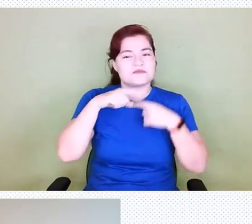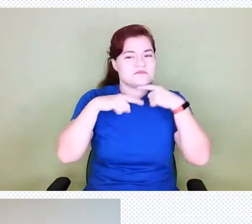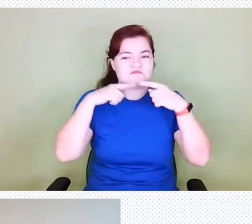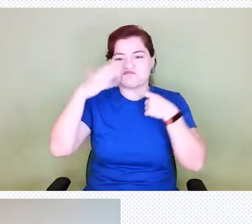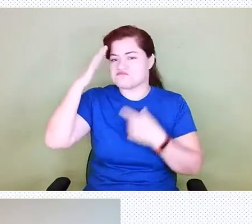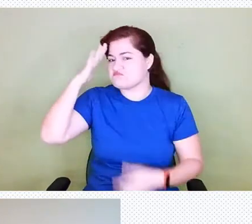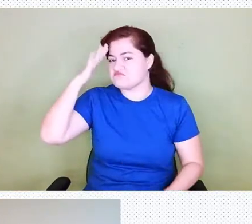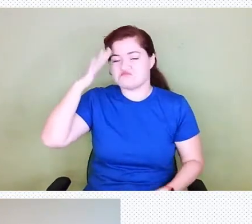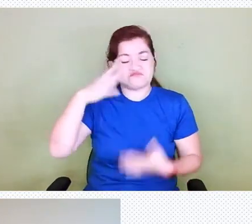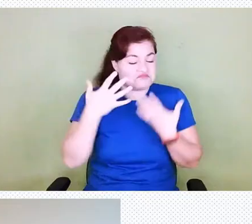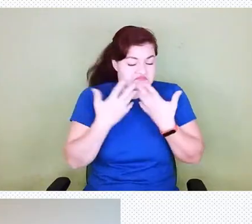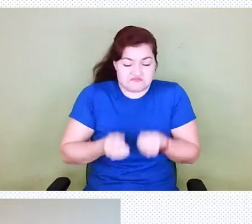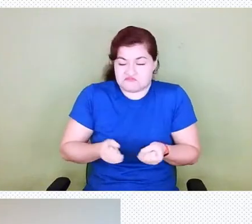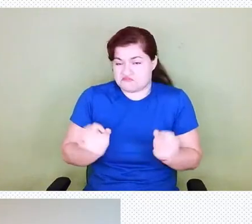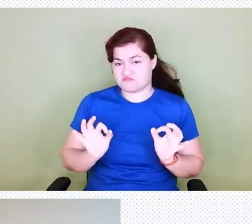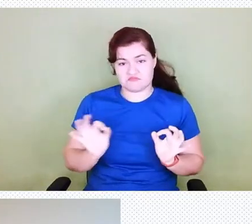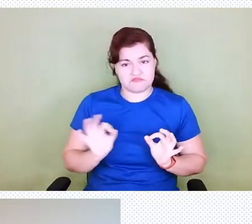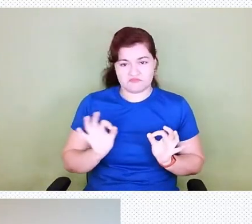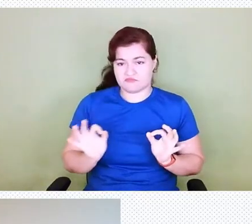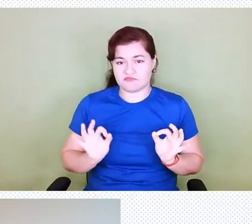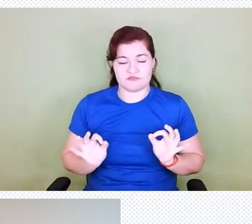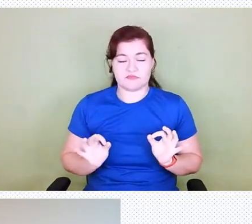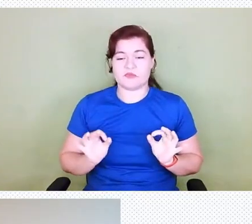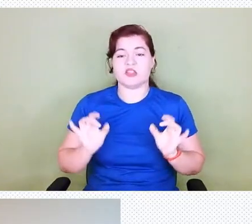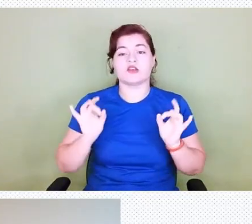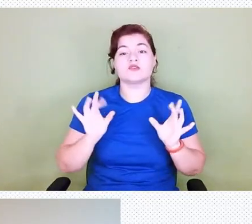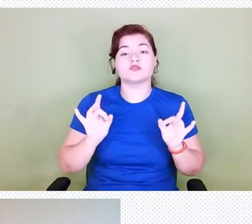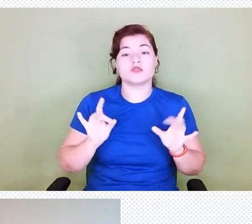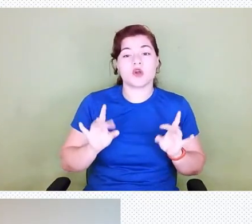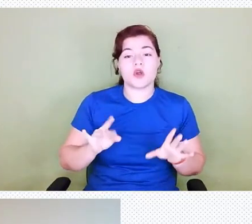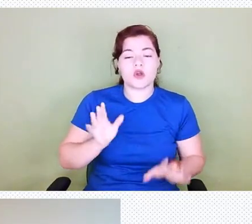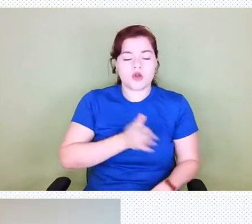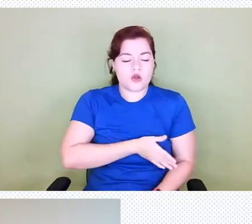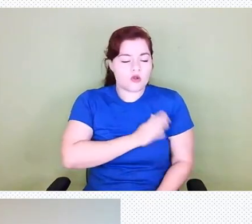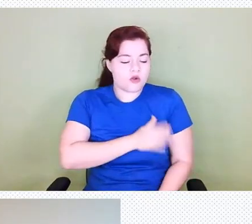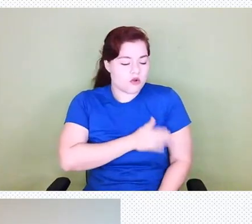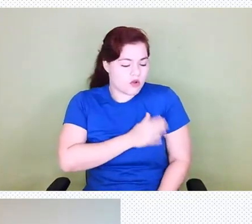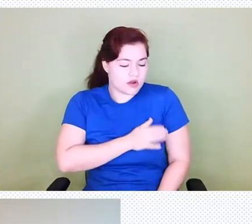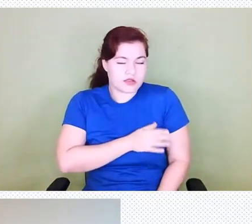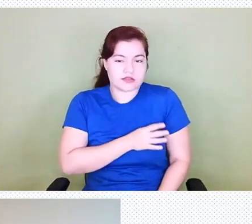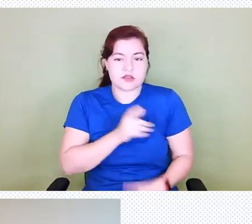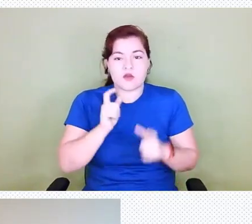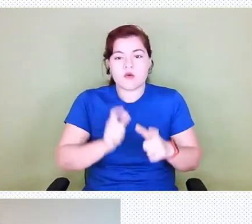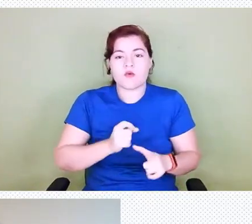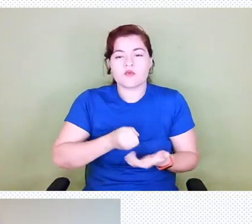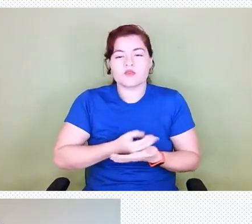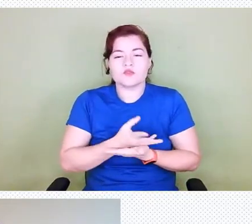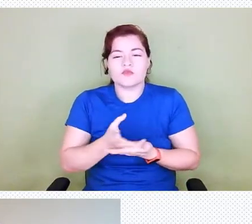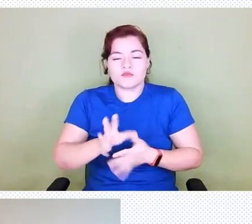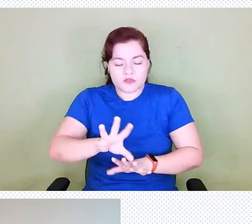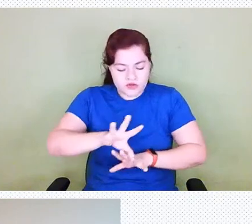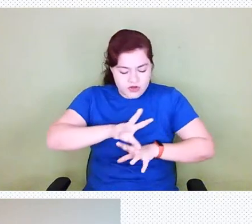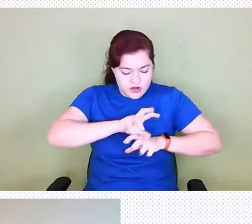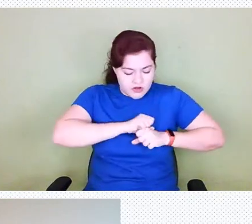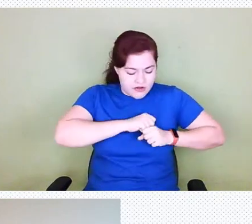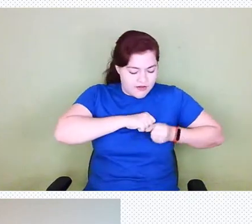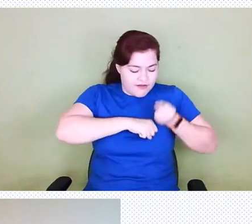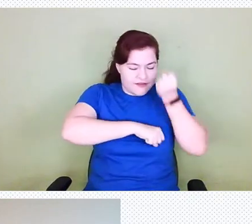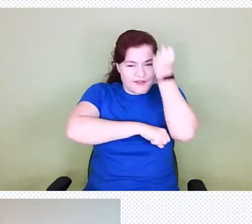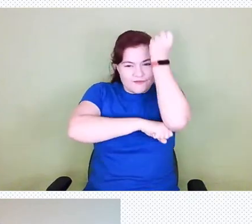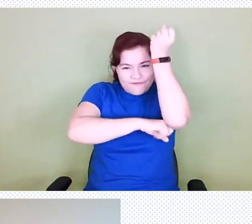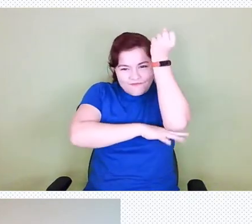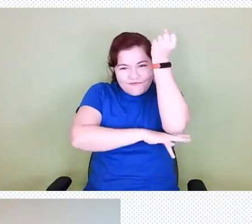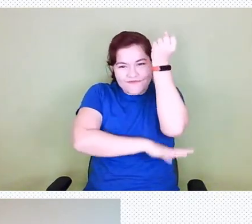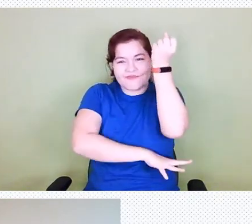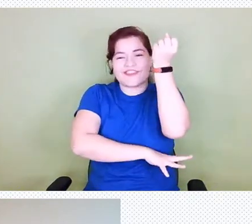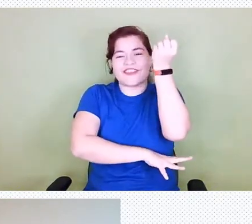e aceitam. Somente os corações onde o evangelho ganha raízes é